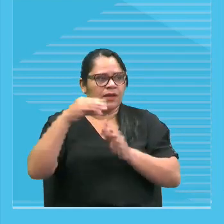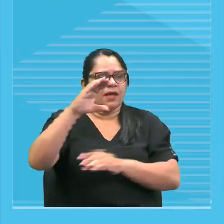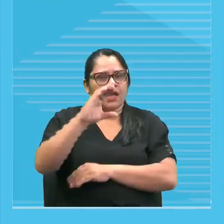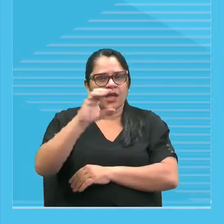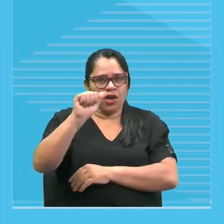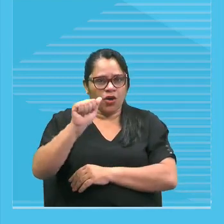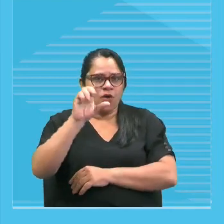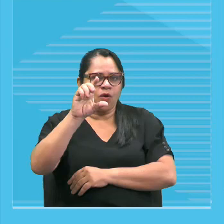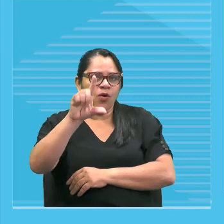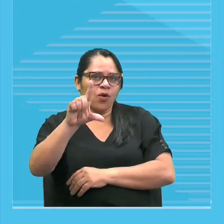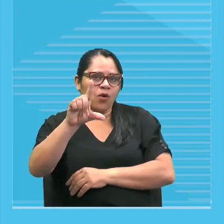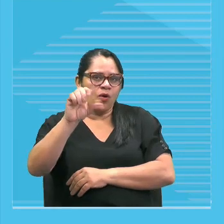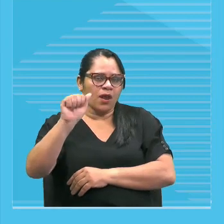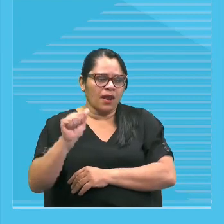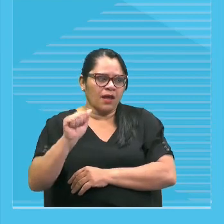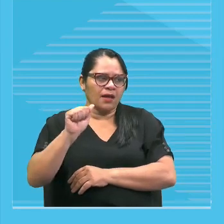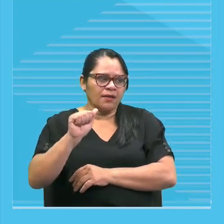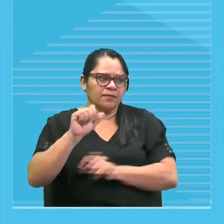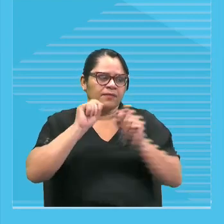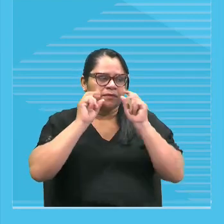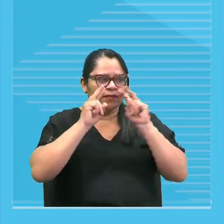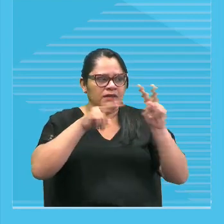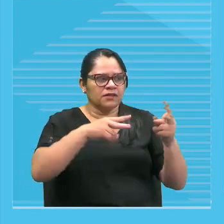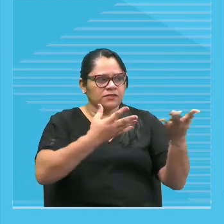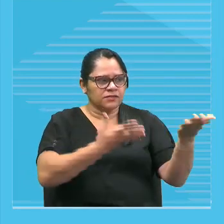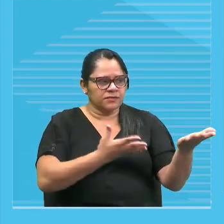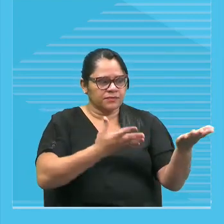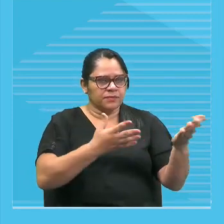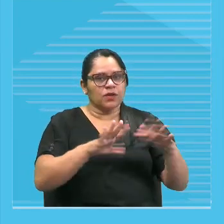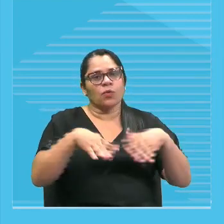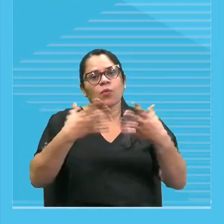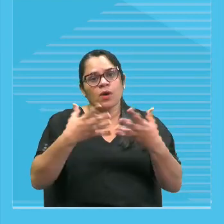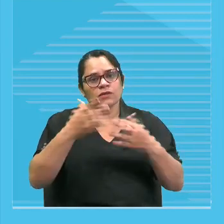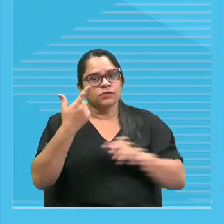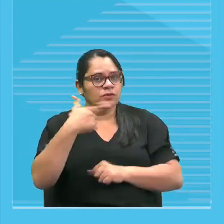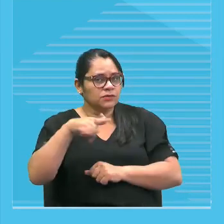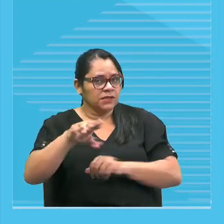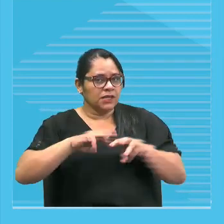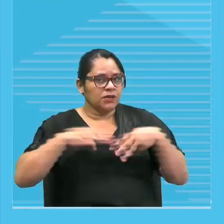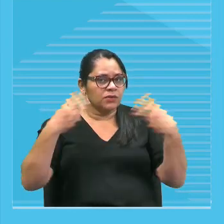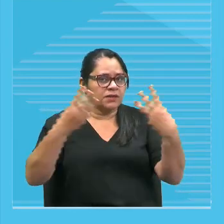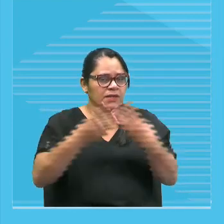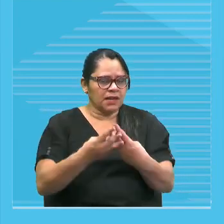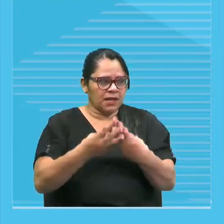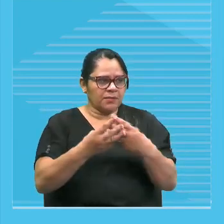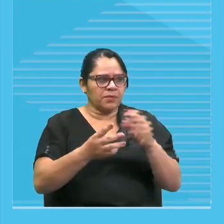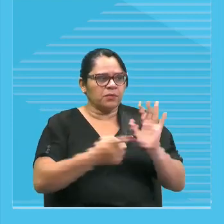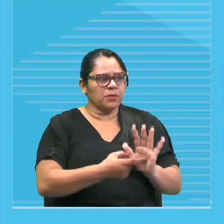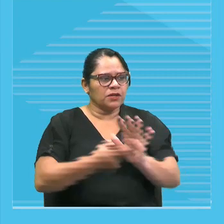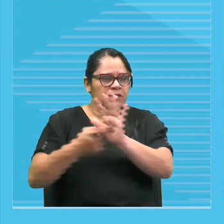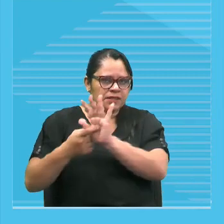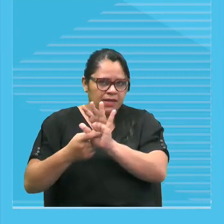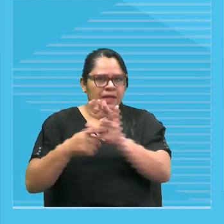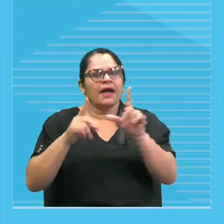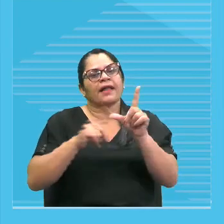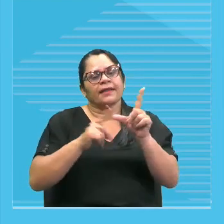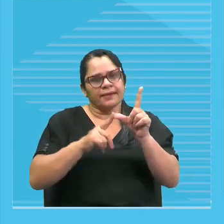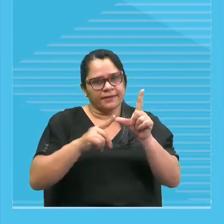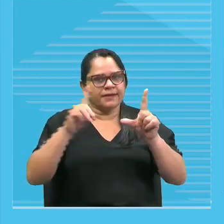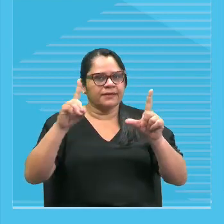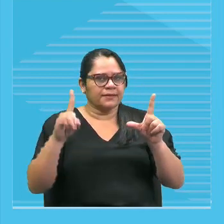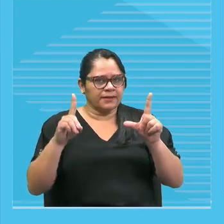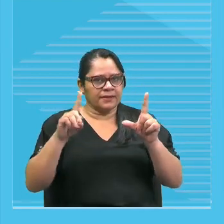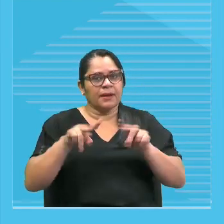de banco estava interminável quando eu for passar aqui O slide pessoal vai aparecer a animação aqui ó na letra B mas tá errado